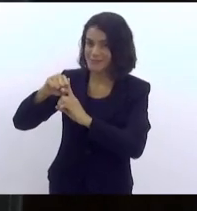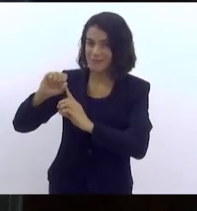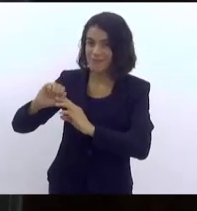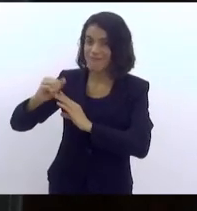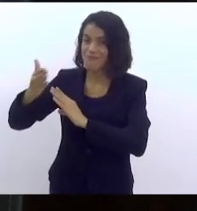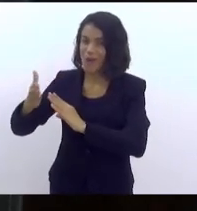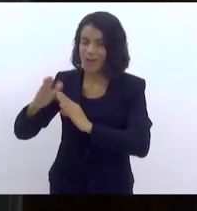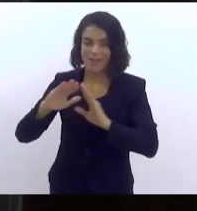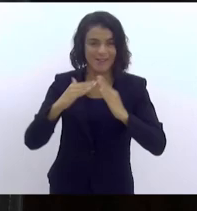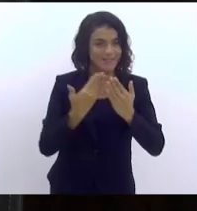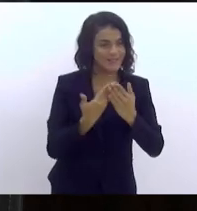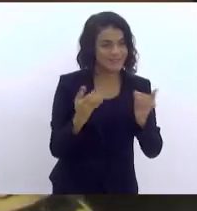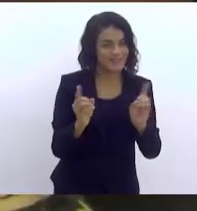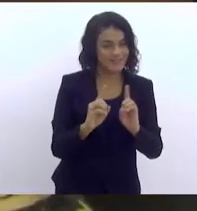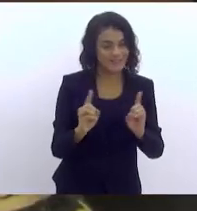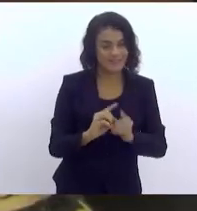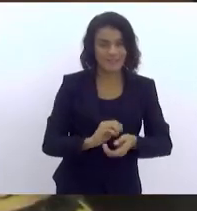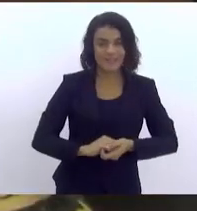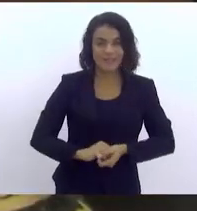escola